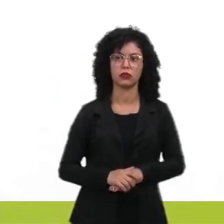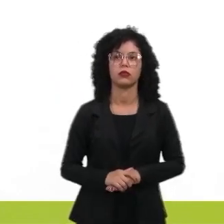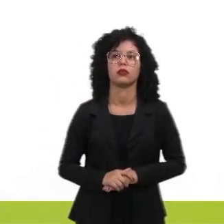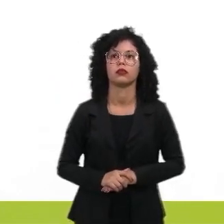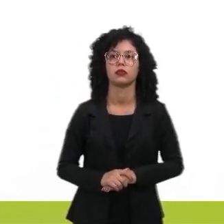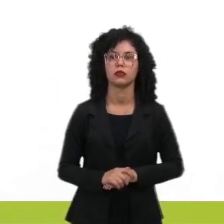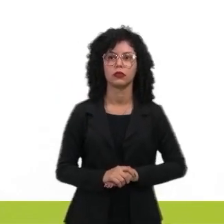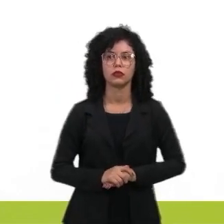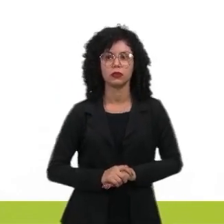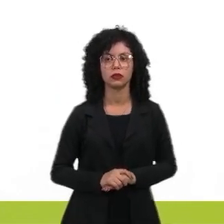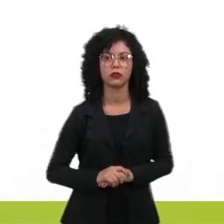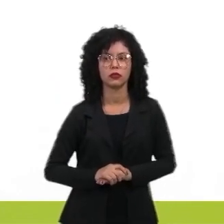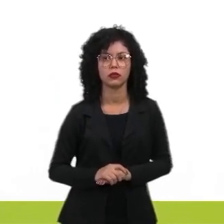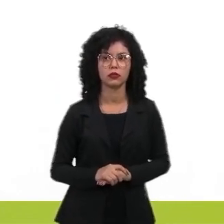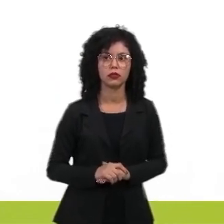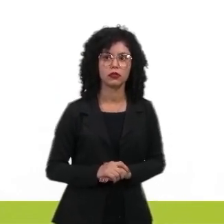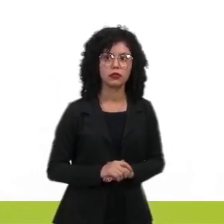raiz quadrada.